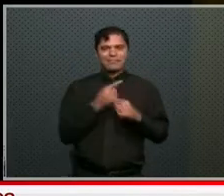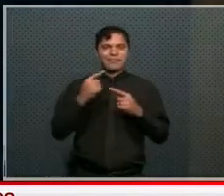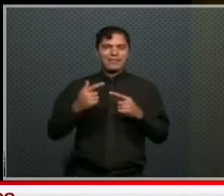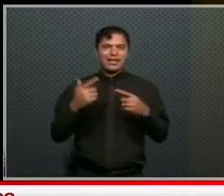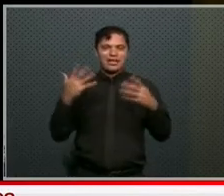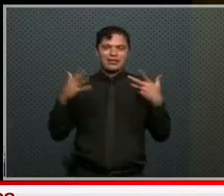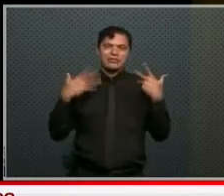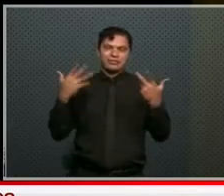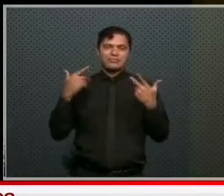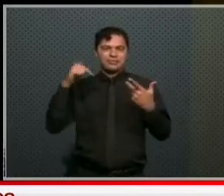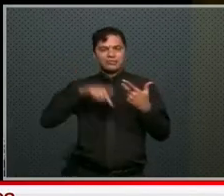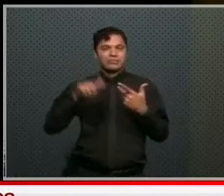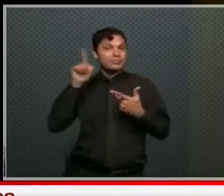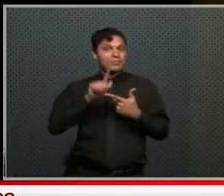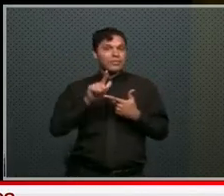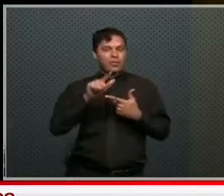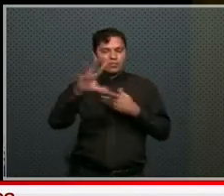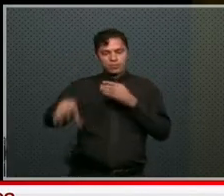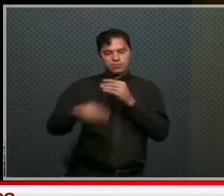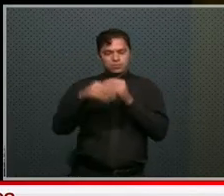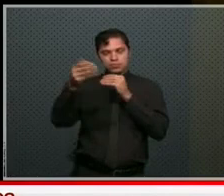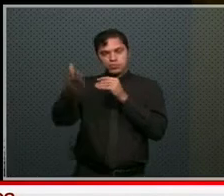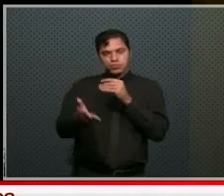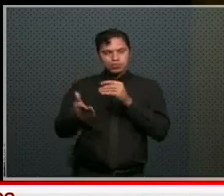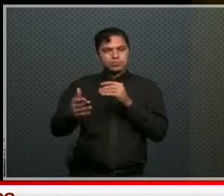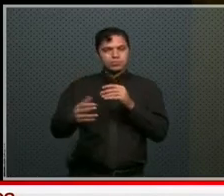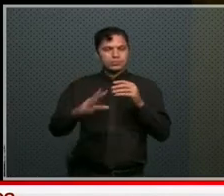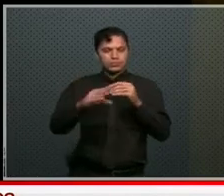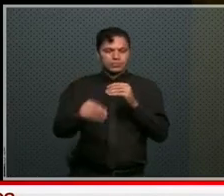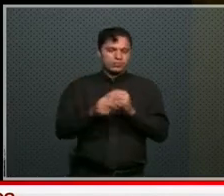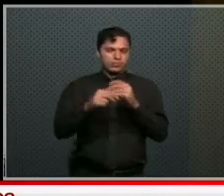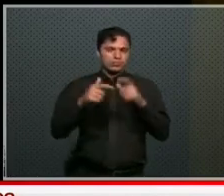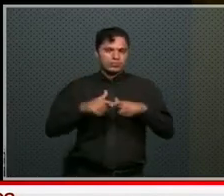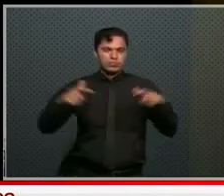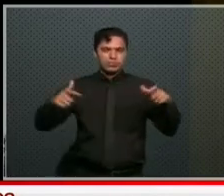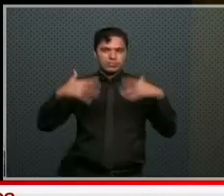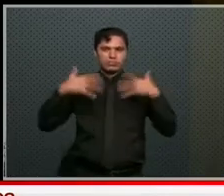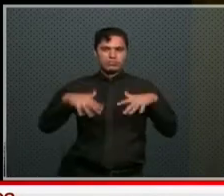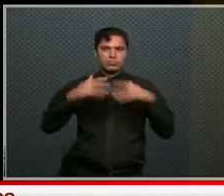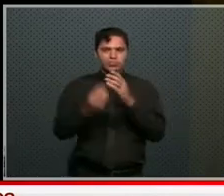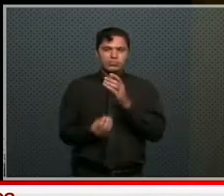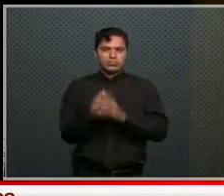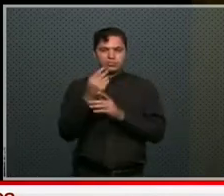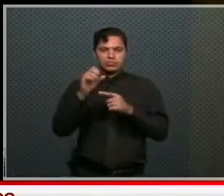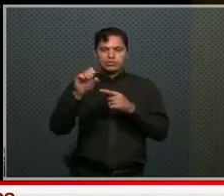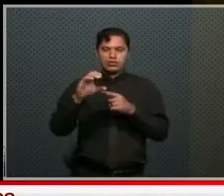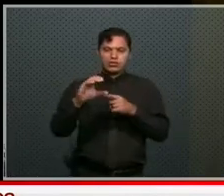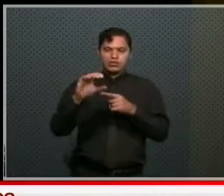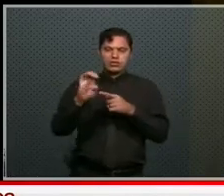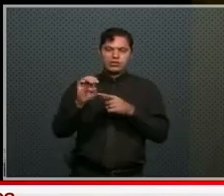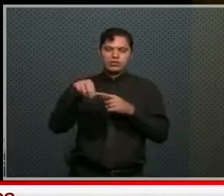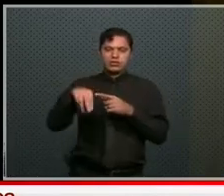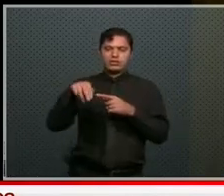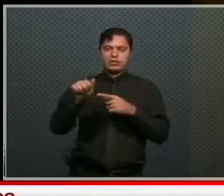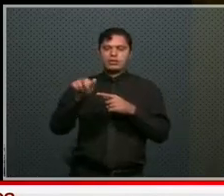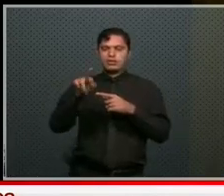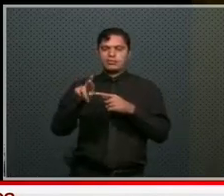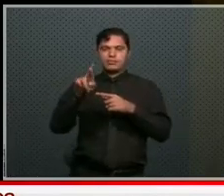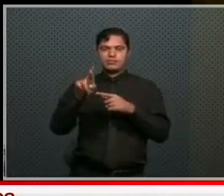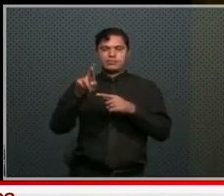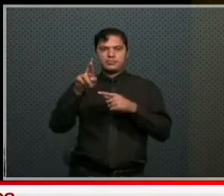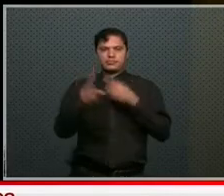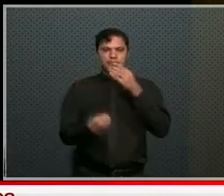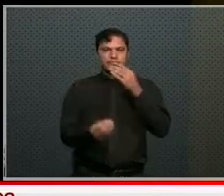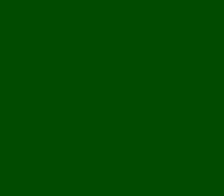meu companheiro ele deu uma contribuição muito grande quando Nós criamos um cenário foi foi